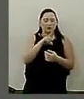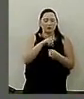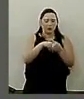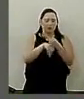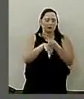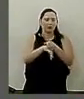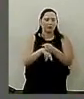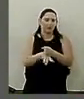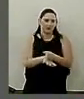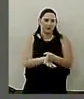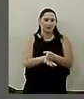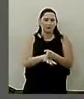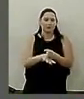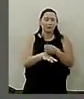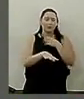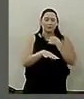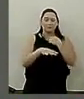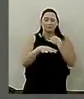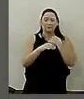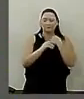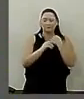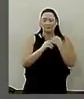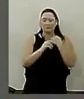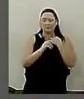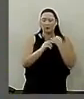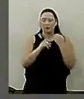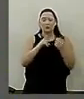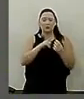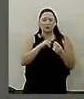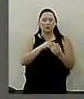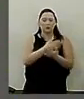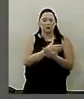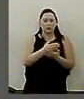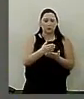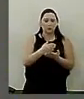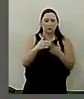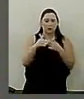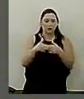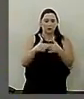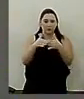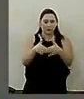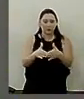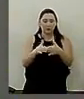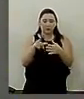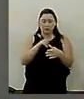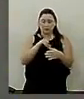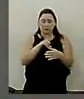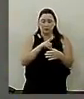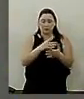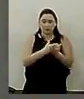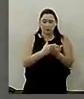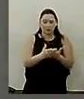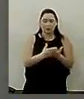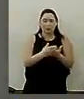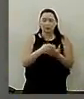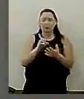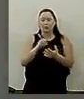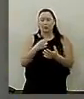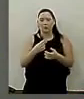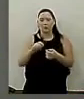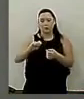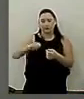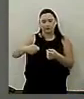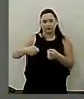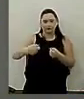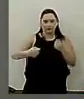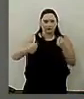plantada nessas promessas. E quando Ele entra no barco com a gente, seja literalmente quando você liga o seu automóvel e tem que